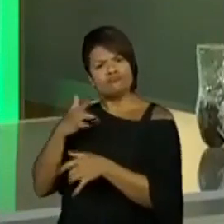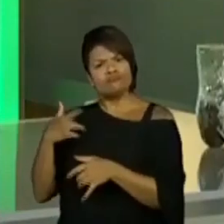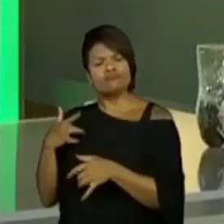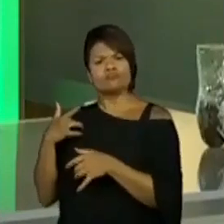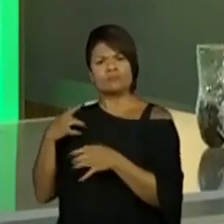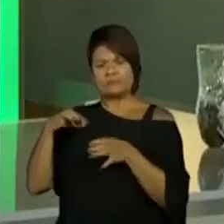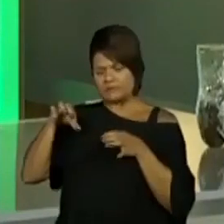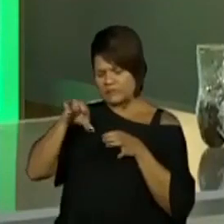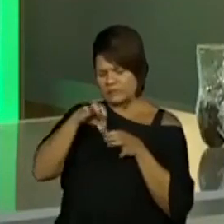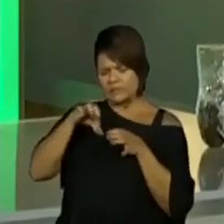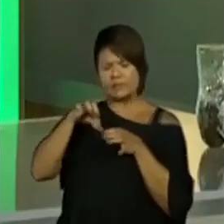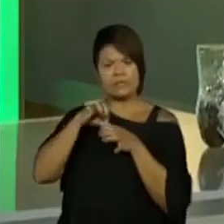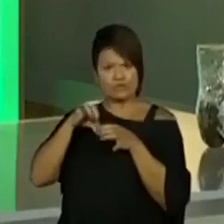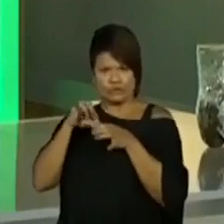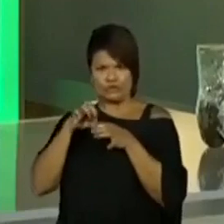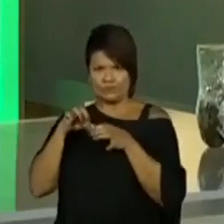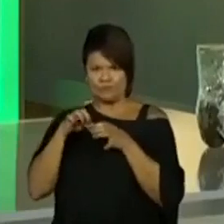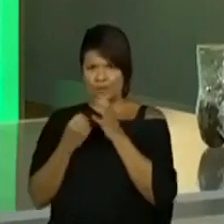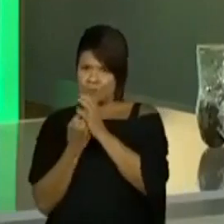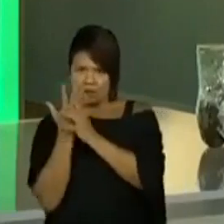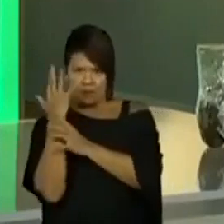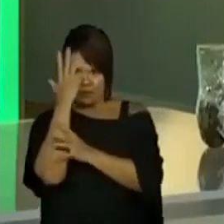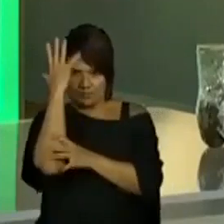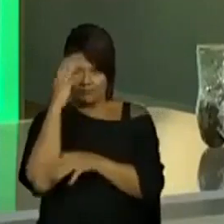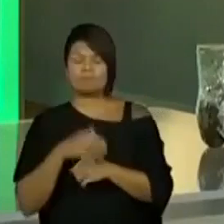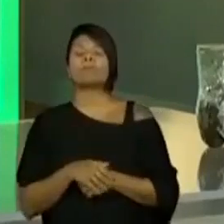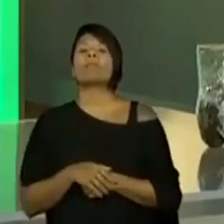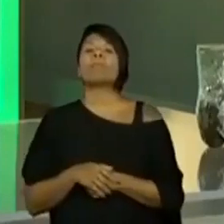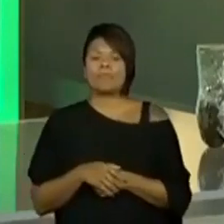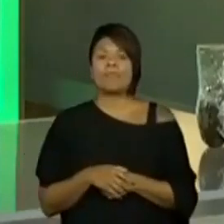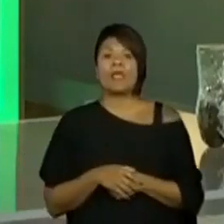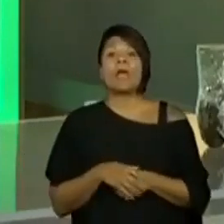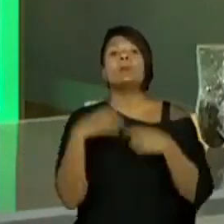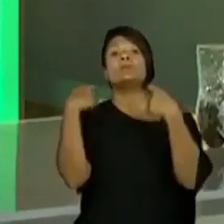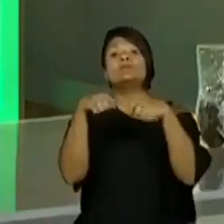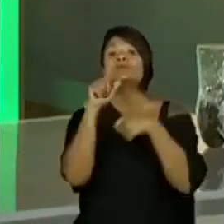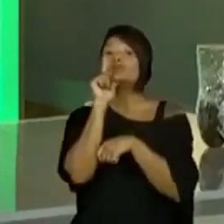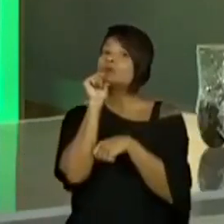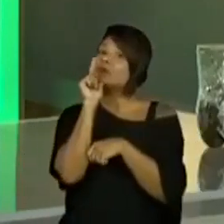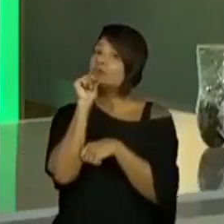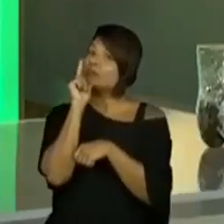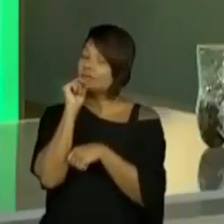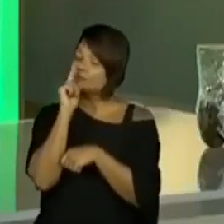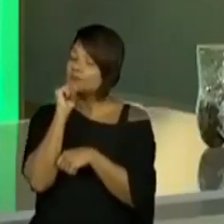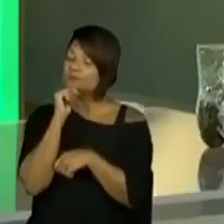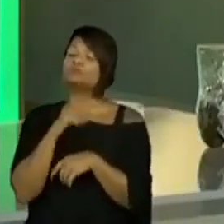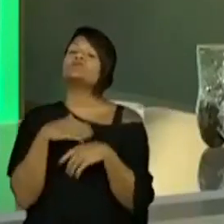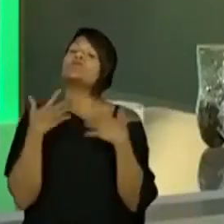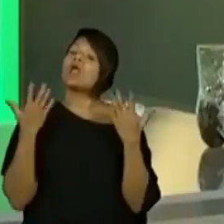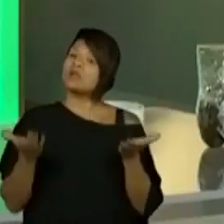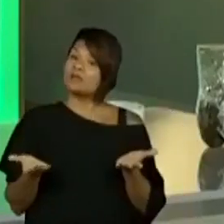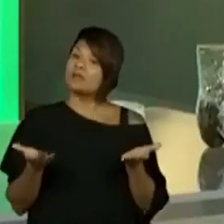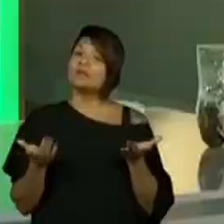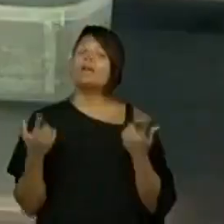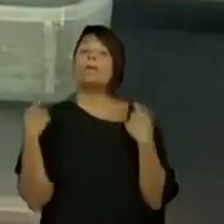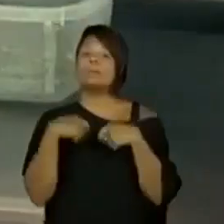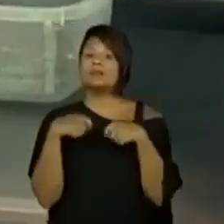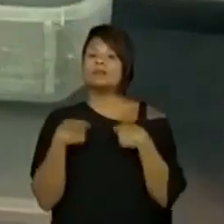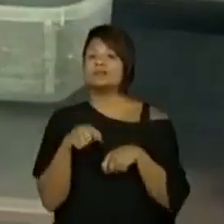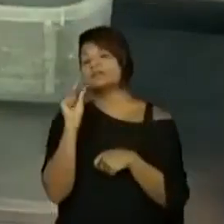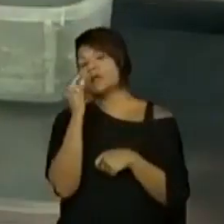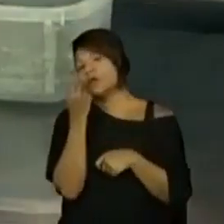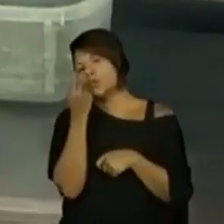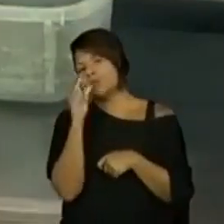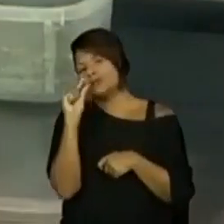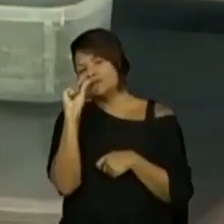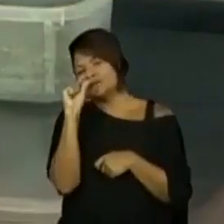demonstrar aqui para vocês, tá bom? Vai precisar de água. E aí você vai precisar de uma semente ou